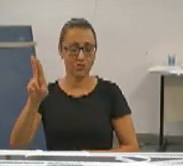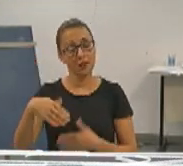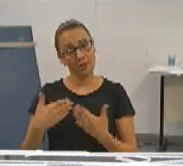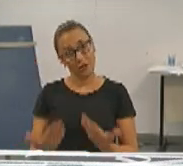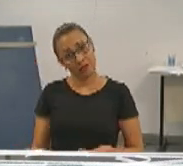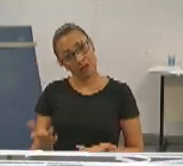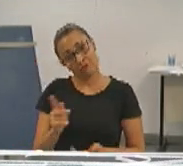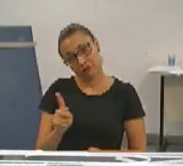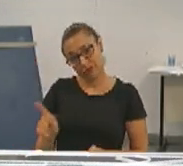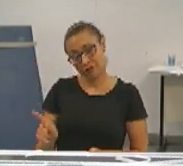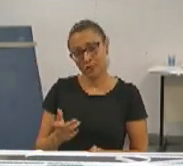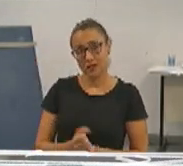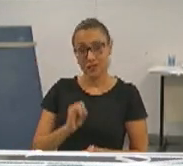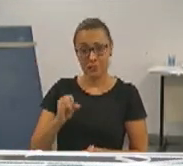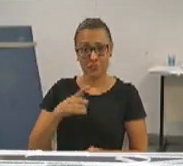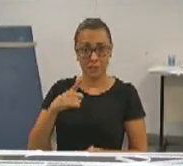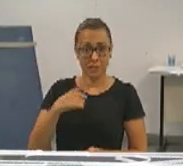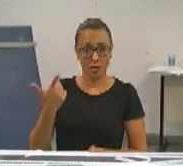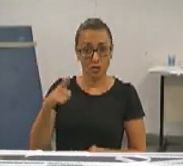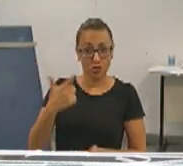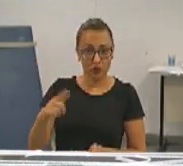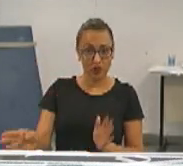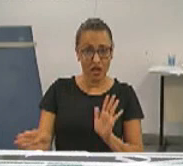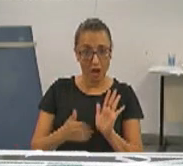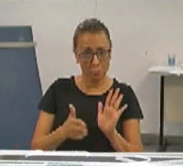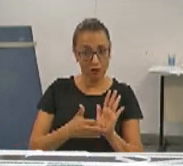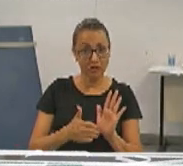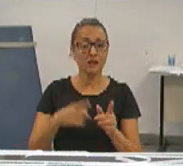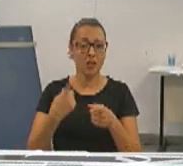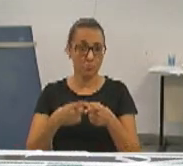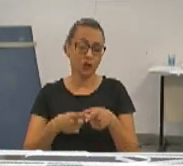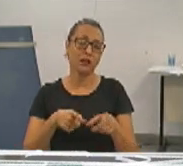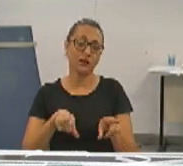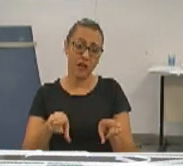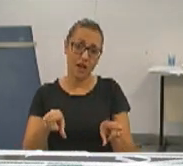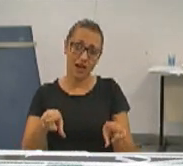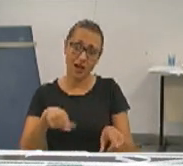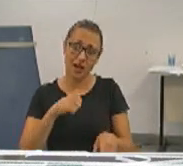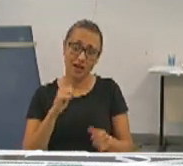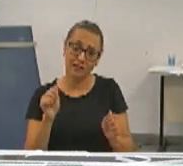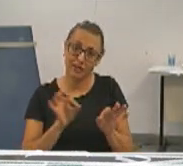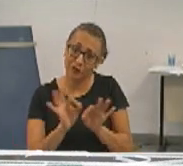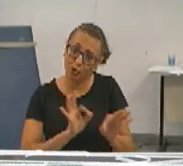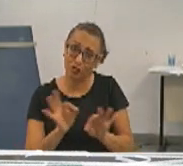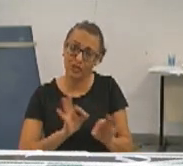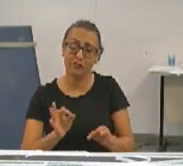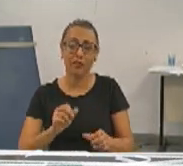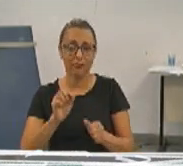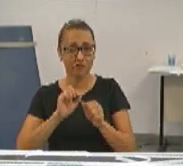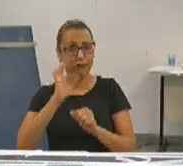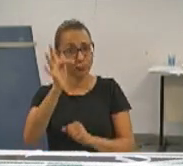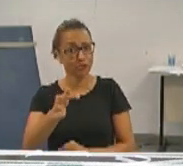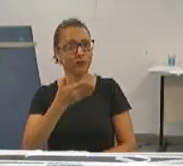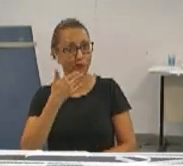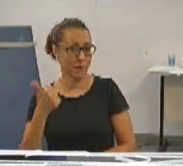não consta o preto no branco, é porque ainda está em construção e vai ficar muito melhor do que já está.